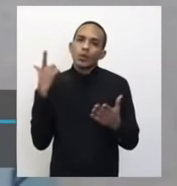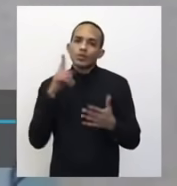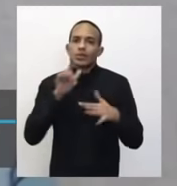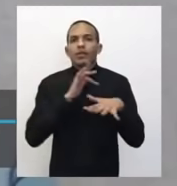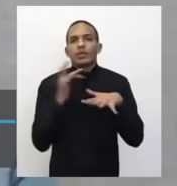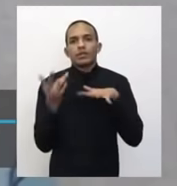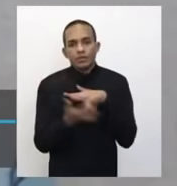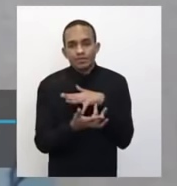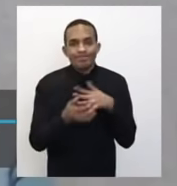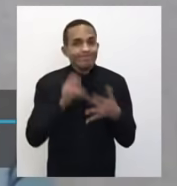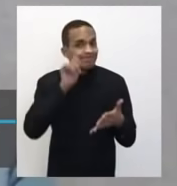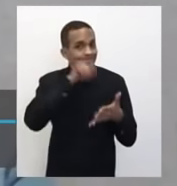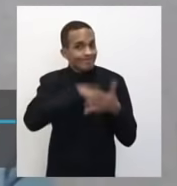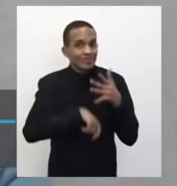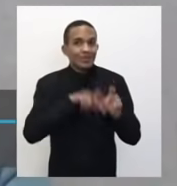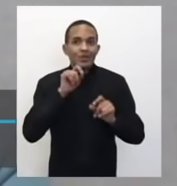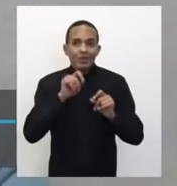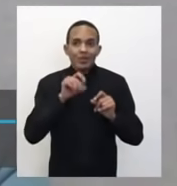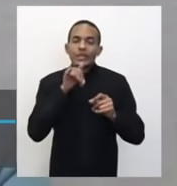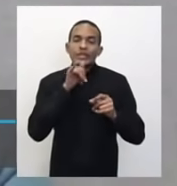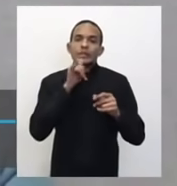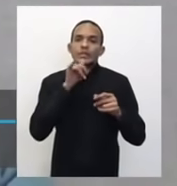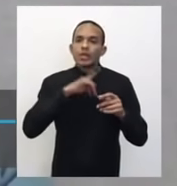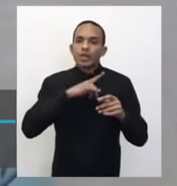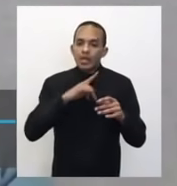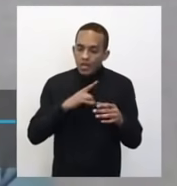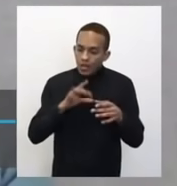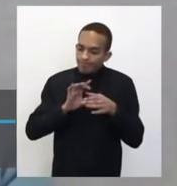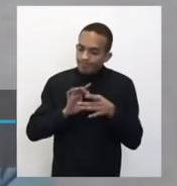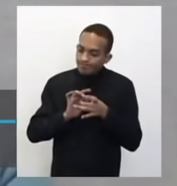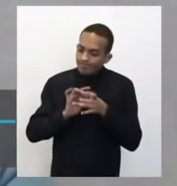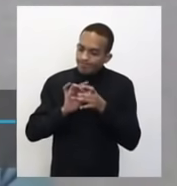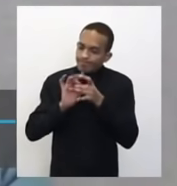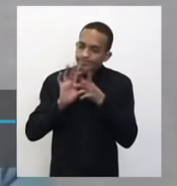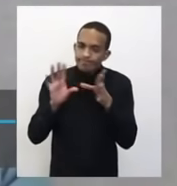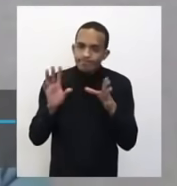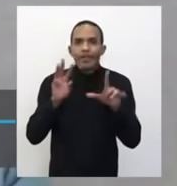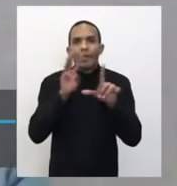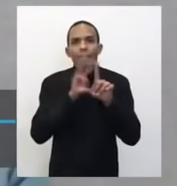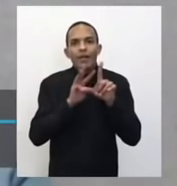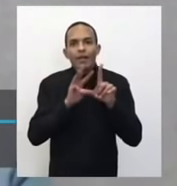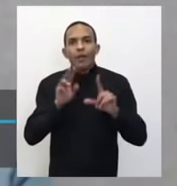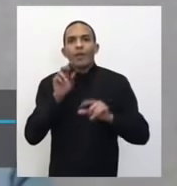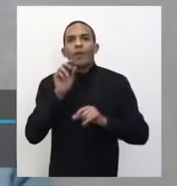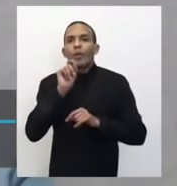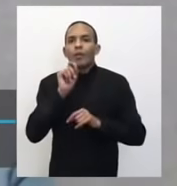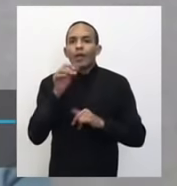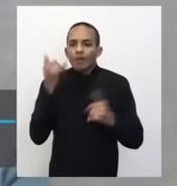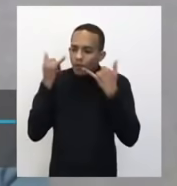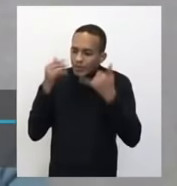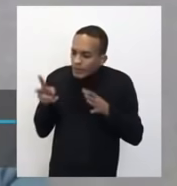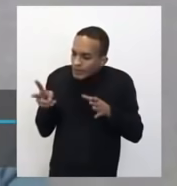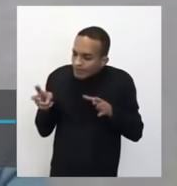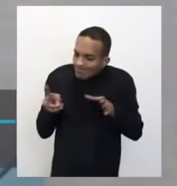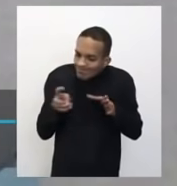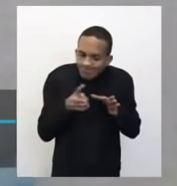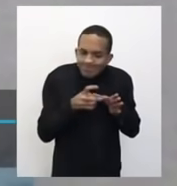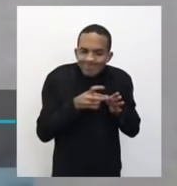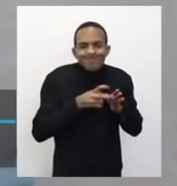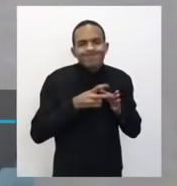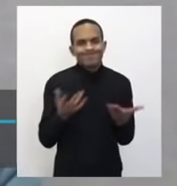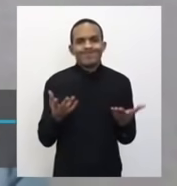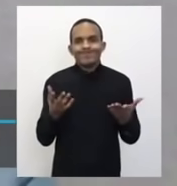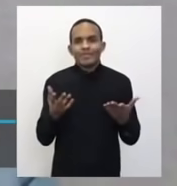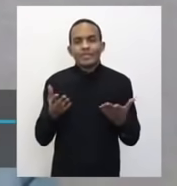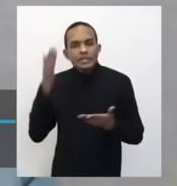você assina aquilo, você está dando acesso a essa rede, a essa plataforma, para que eles coletem todos os seus dados. Então,